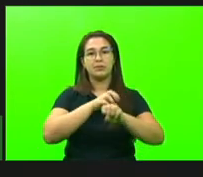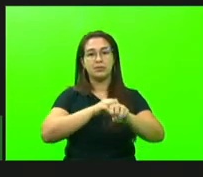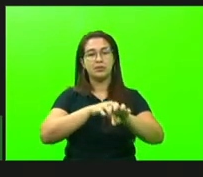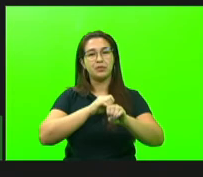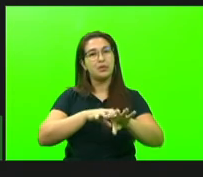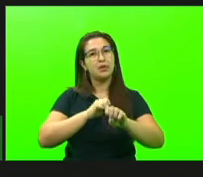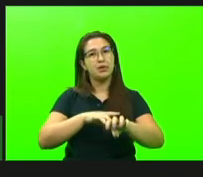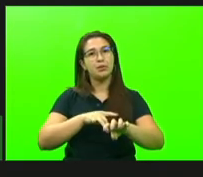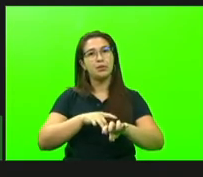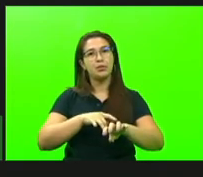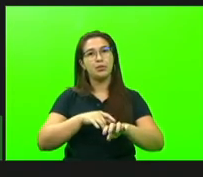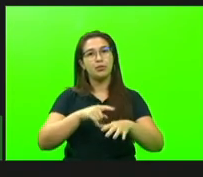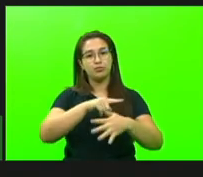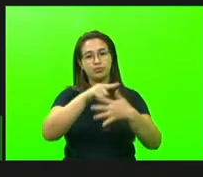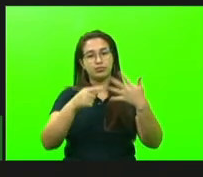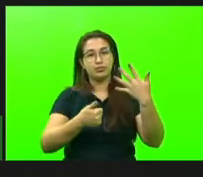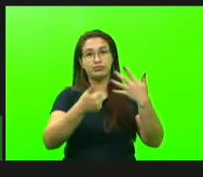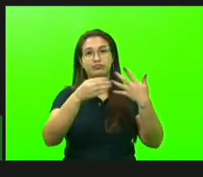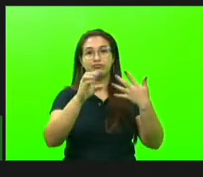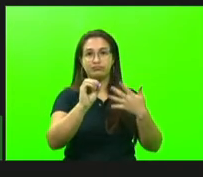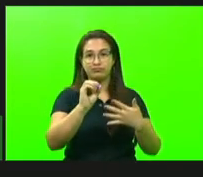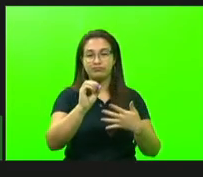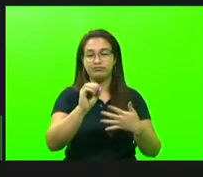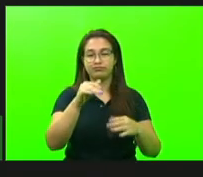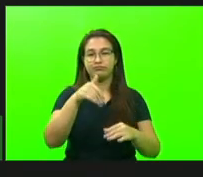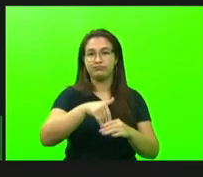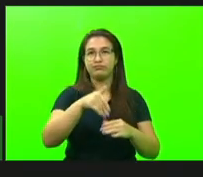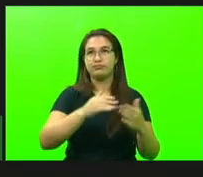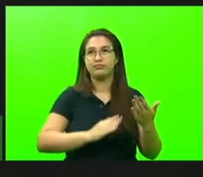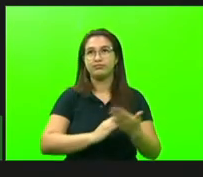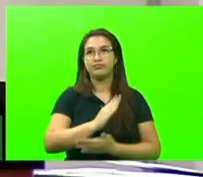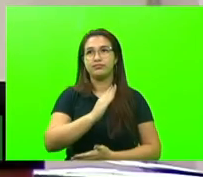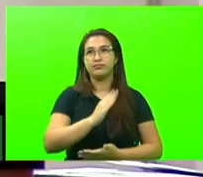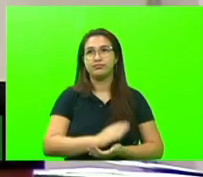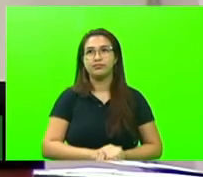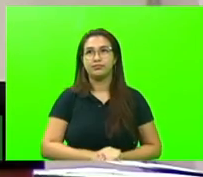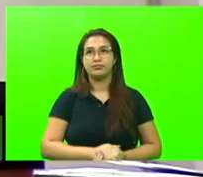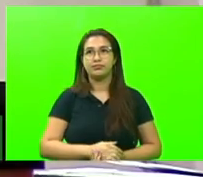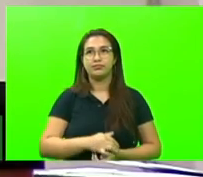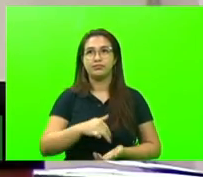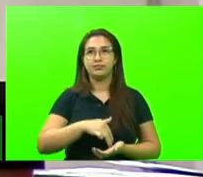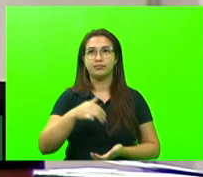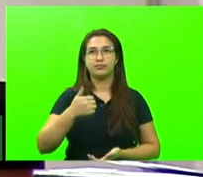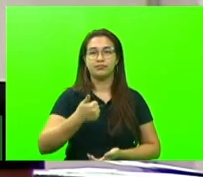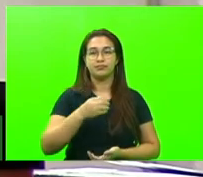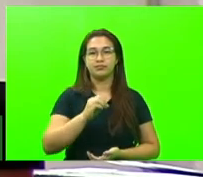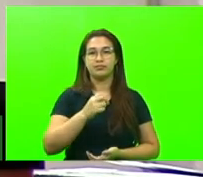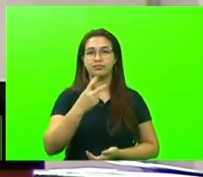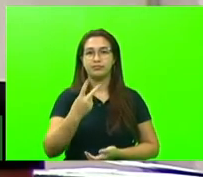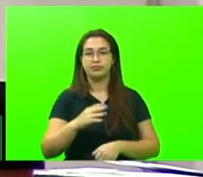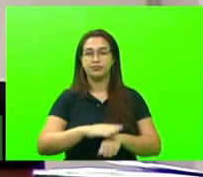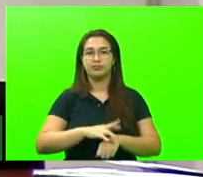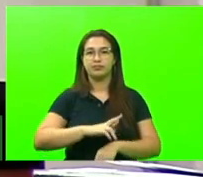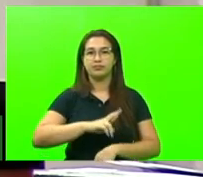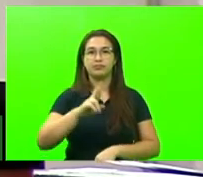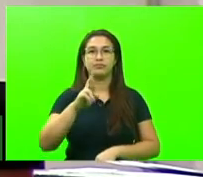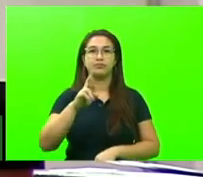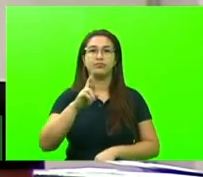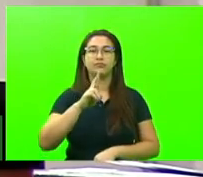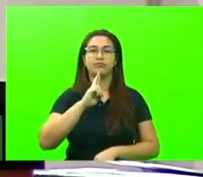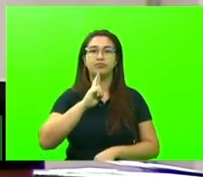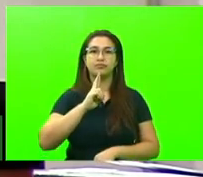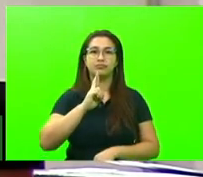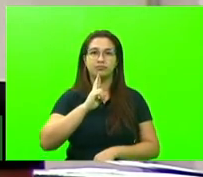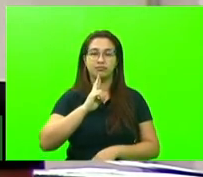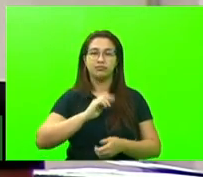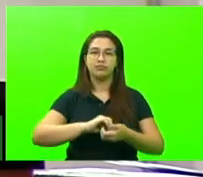discussão? Em votação, aprovado. Moção 102, deputado Rodrigo Minotto, cumprimentando